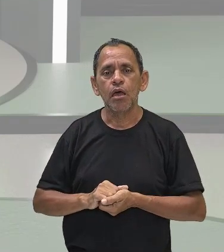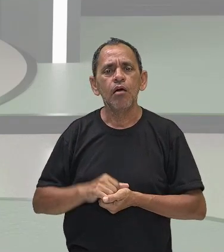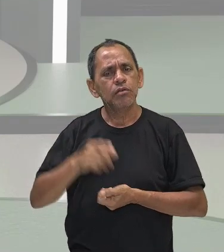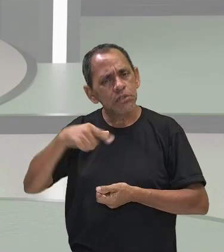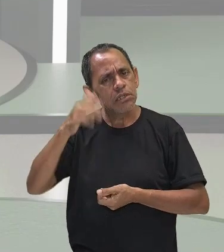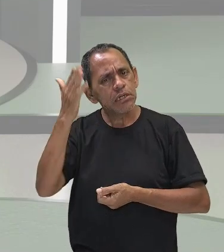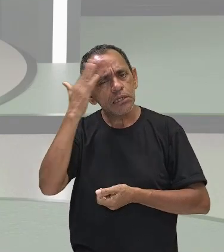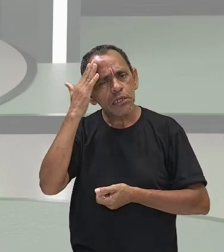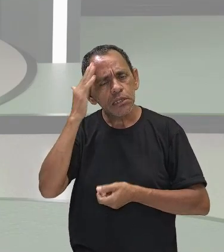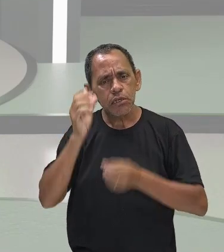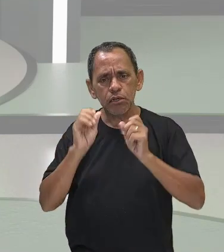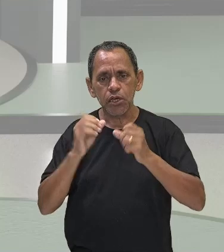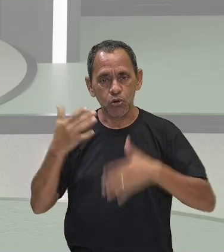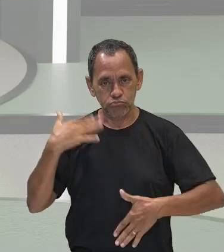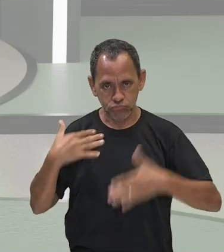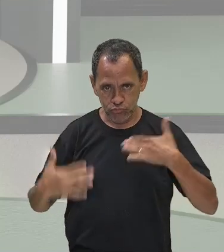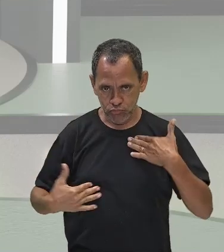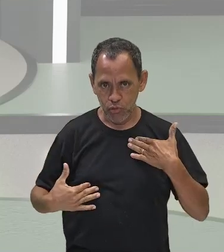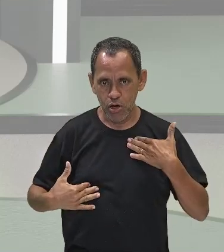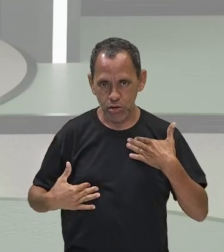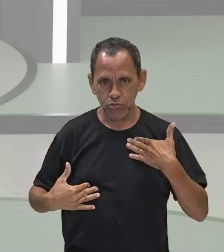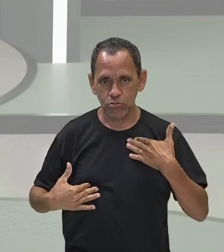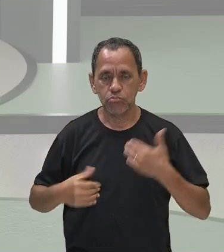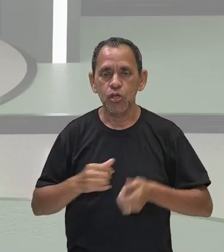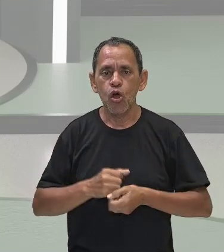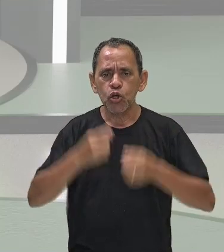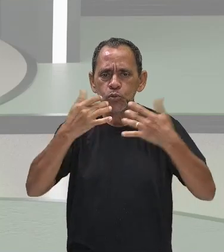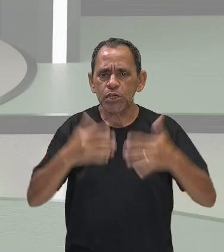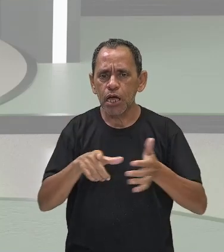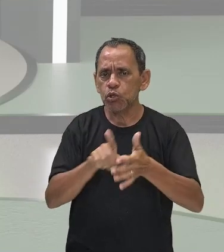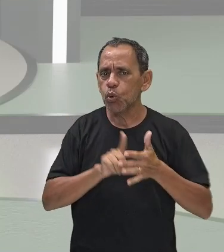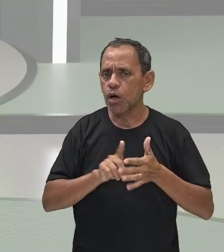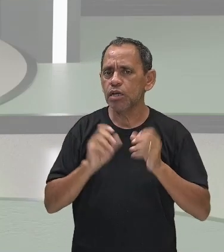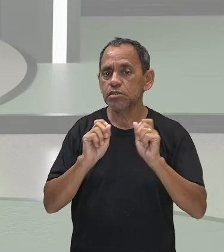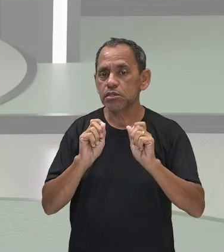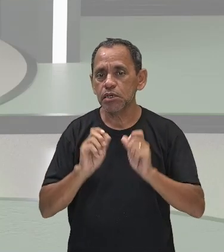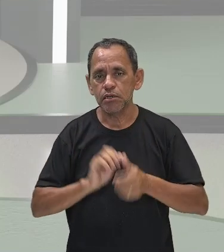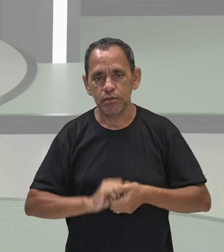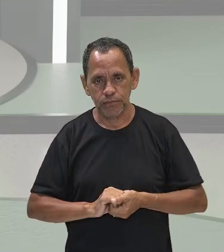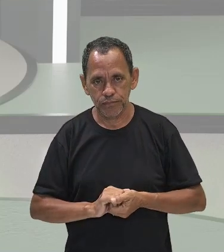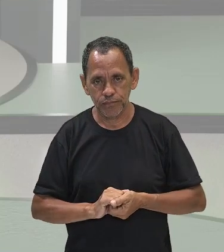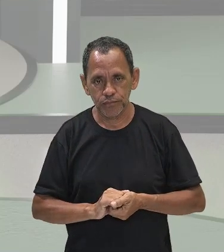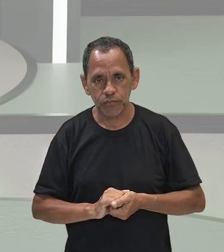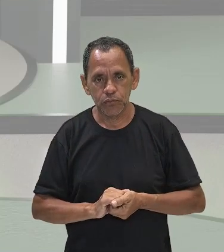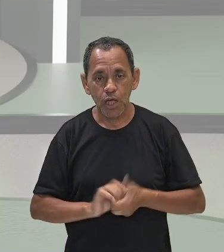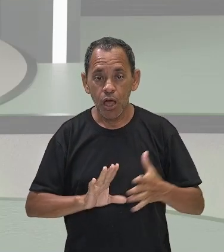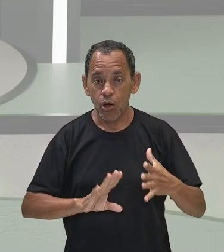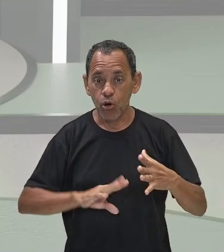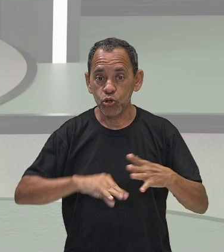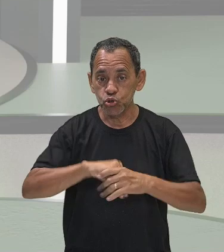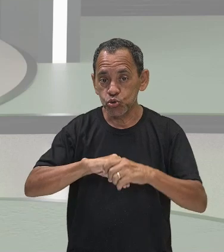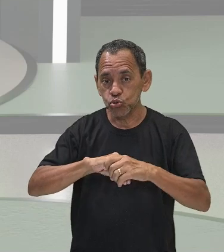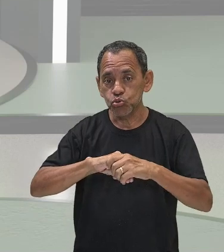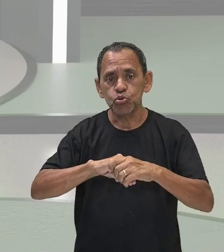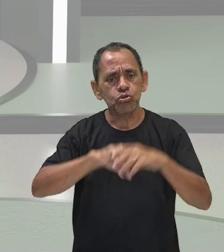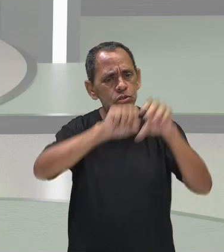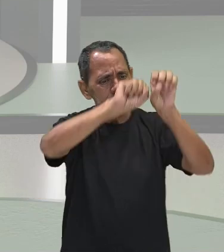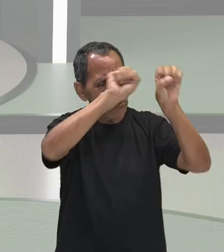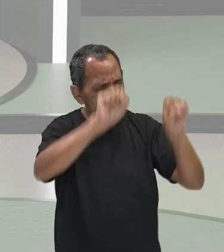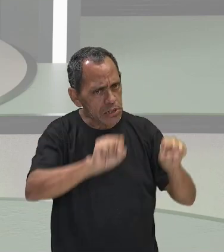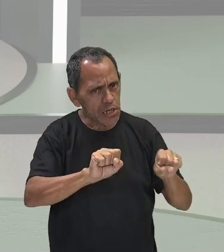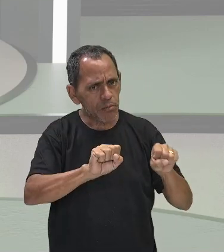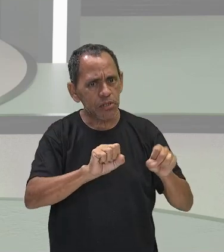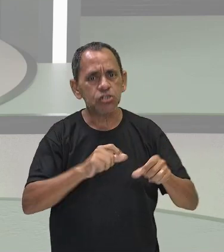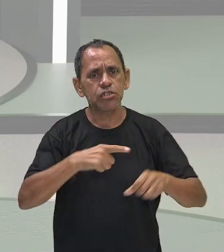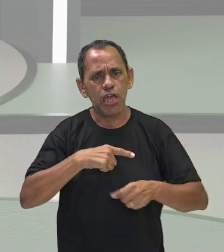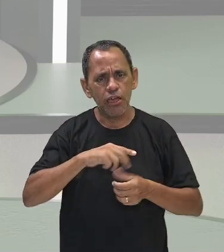humano, como foi falado, é um conjunto de sistemas. Então,